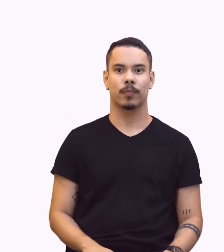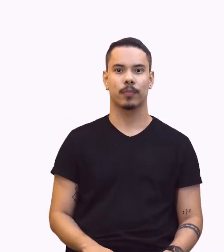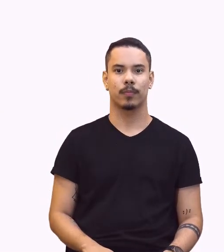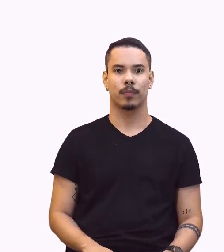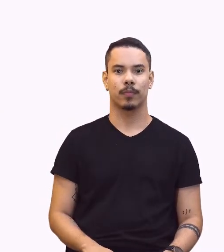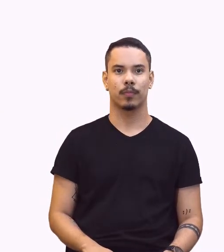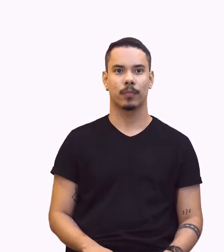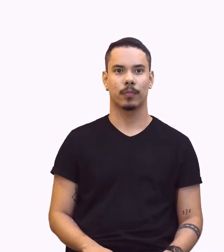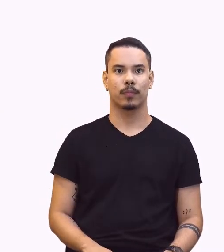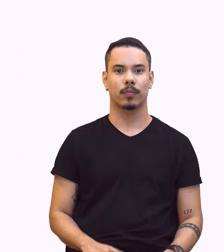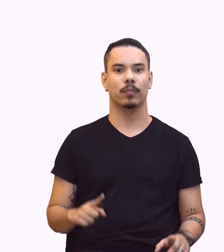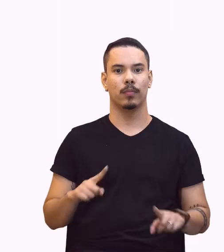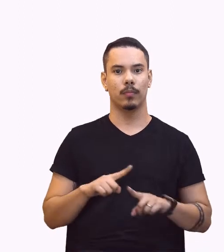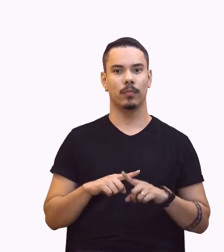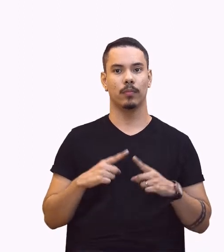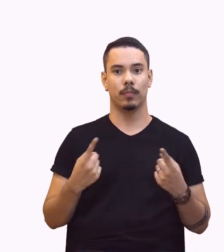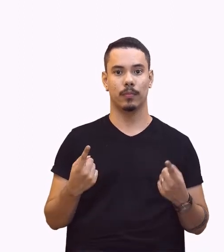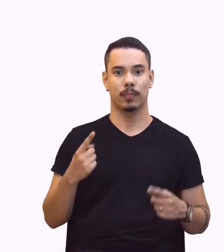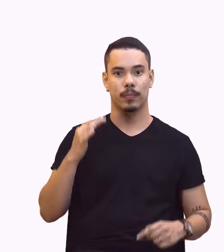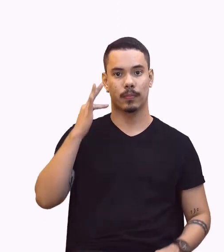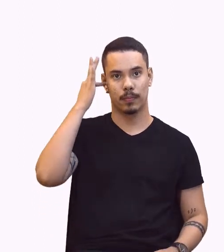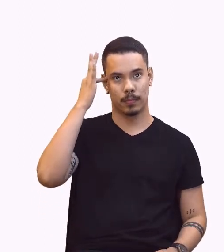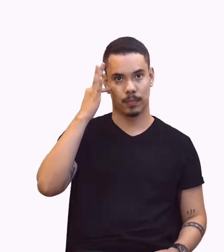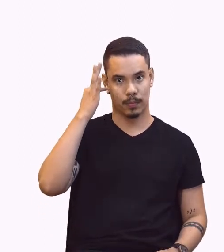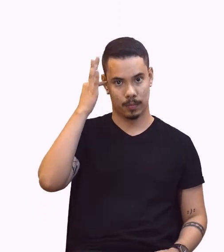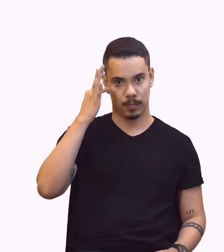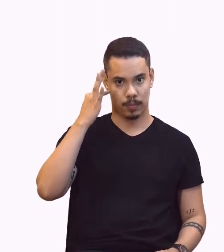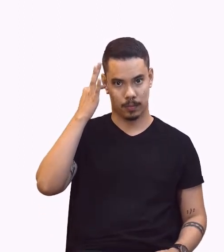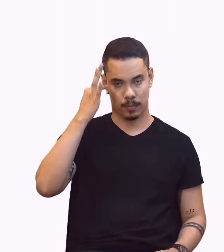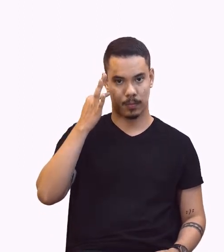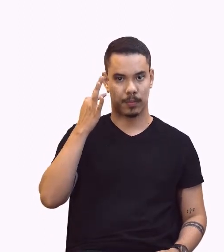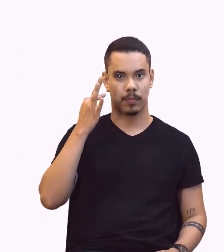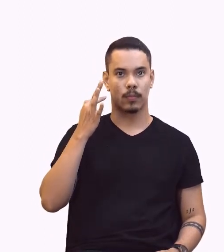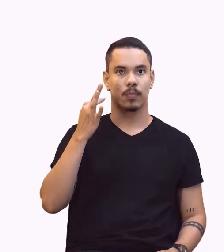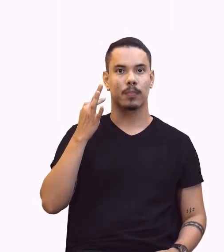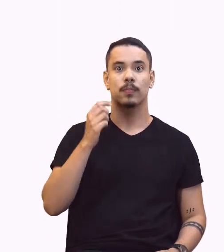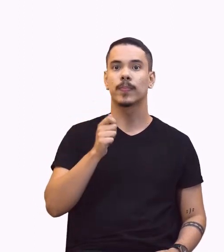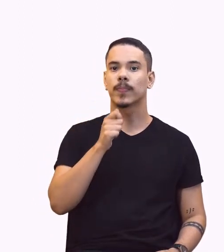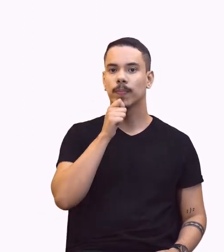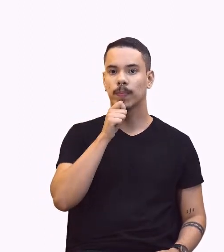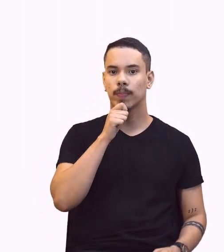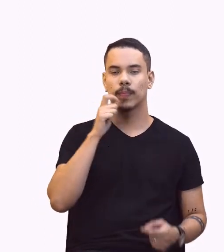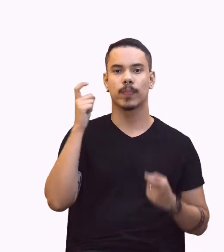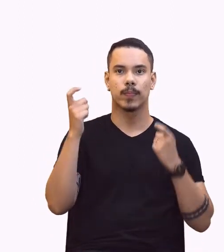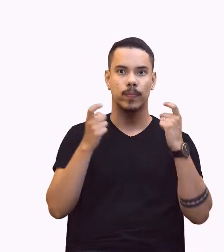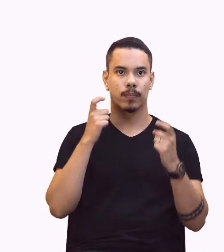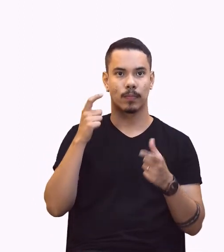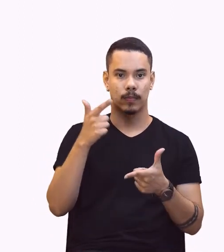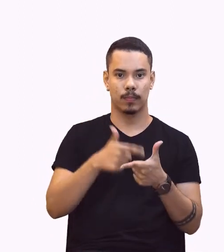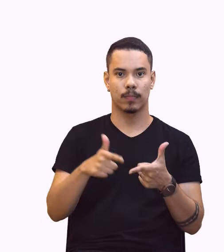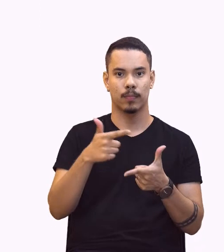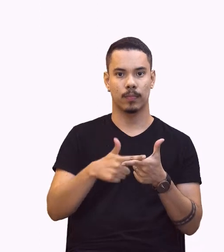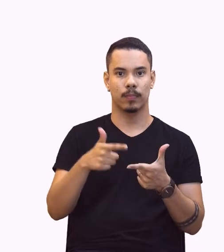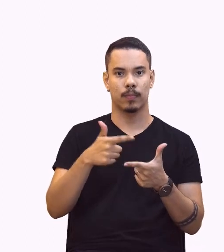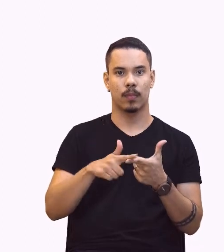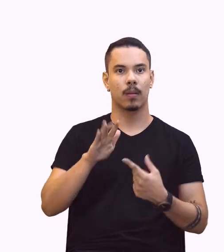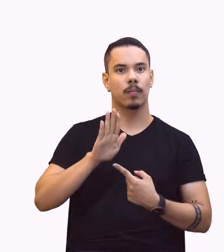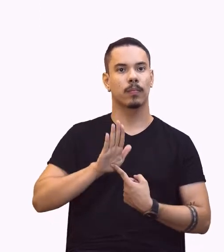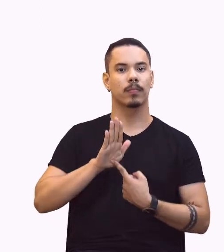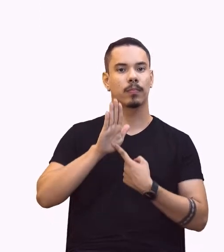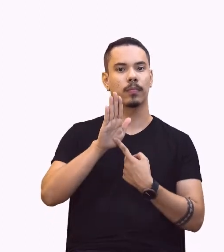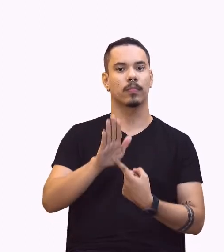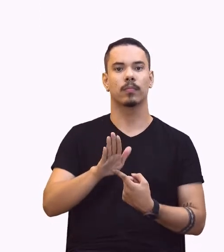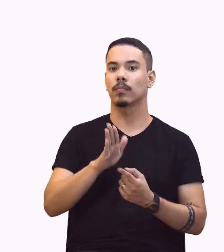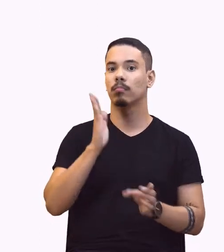Por sua vez, a filosofia helenística ainda se preocupa dos problemas apresentados.